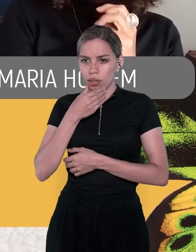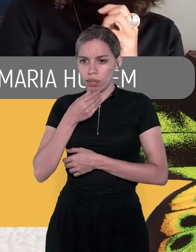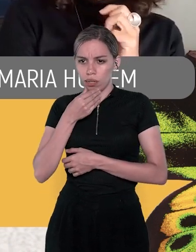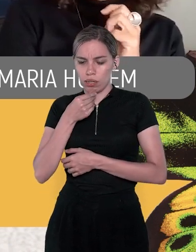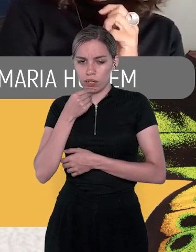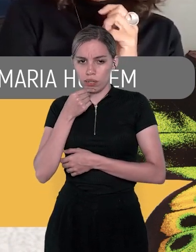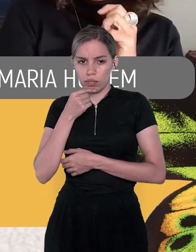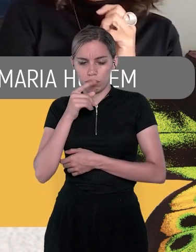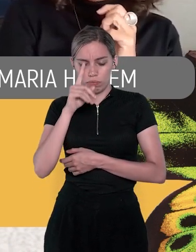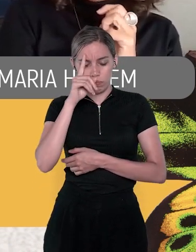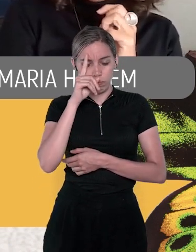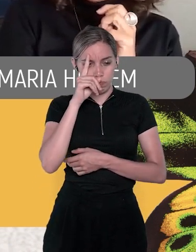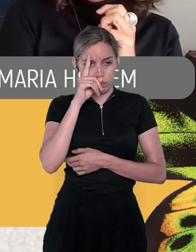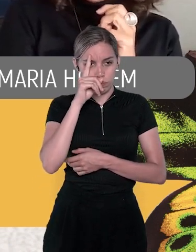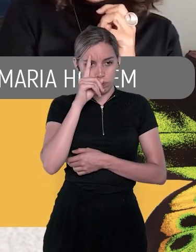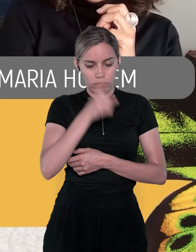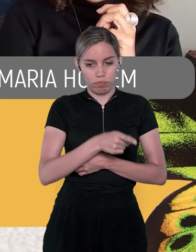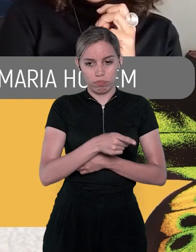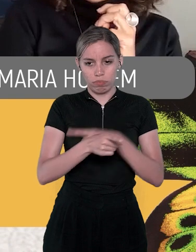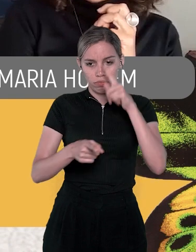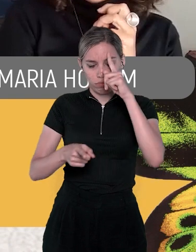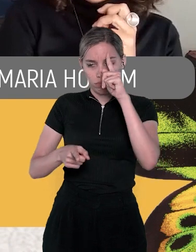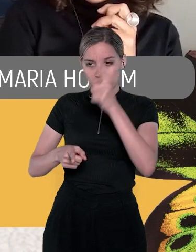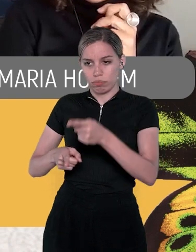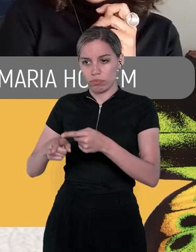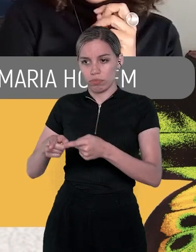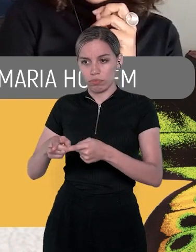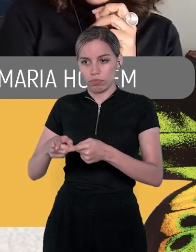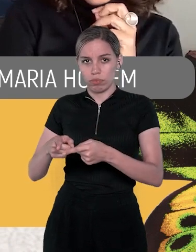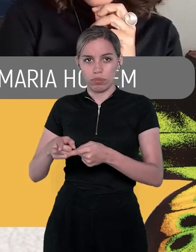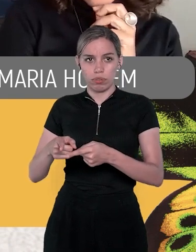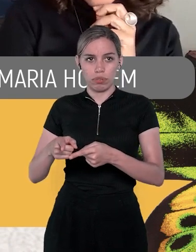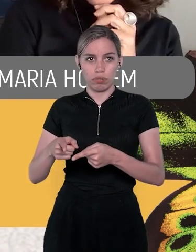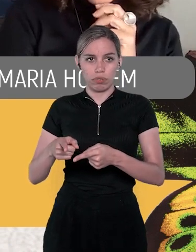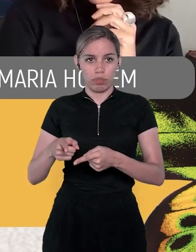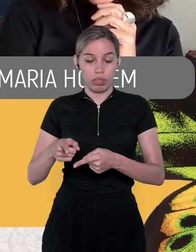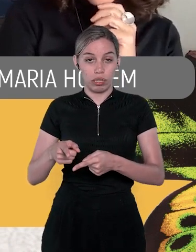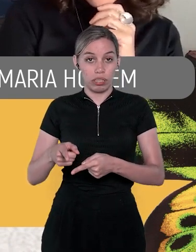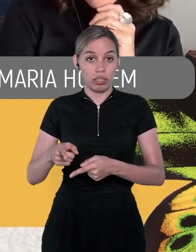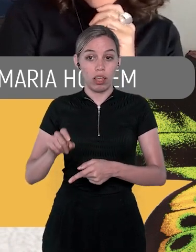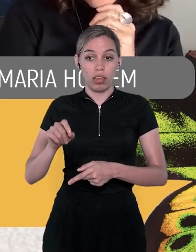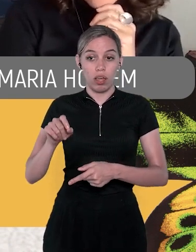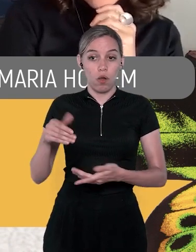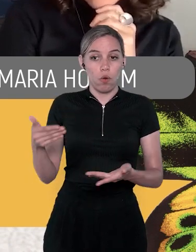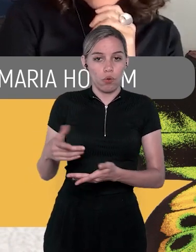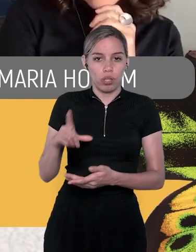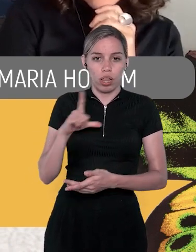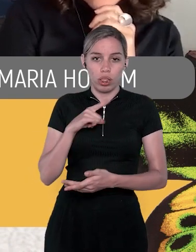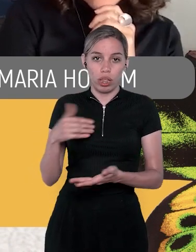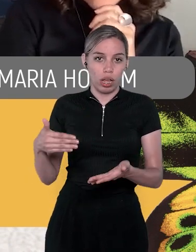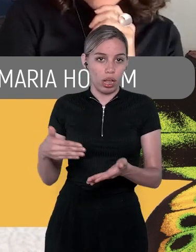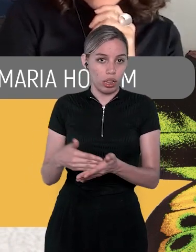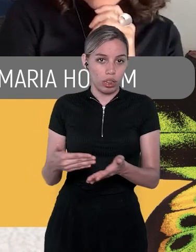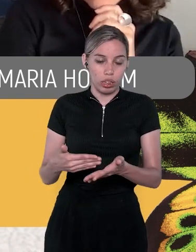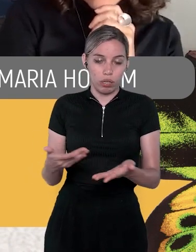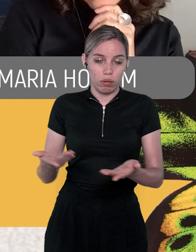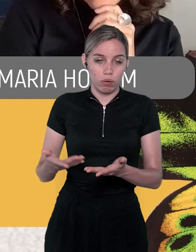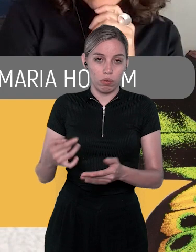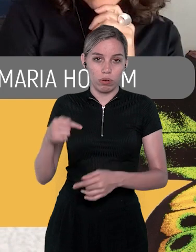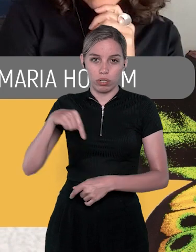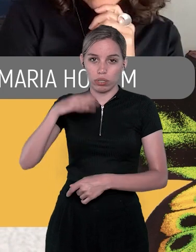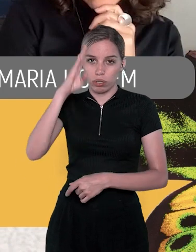essa estrutura de privilégio e de domínio que a gente tem no Brasil. Então,